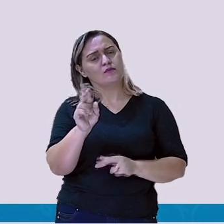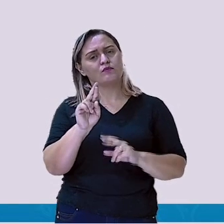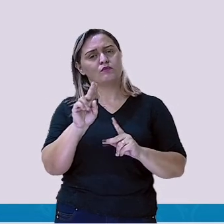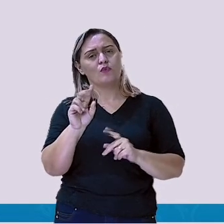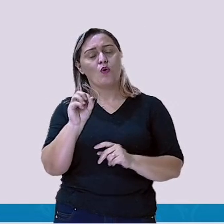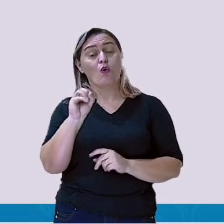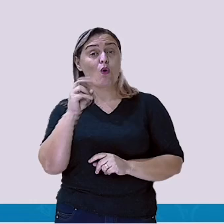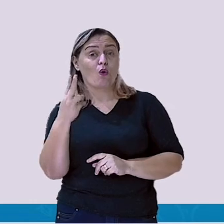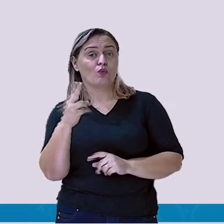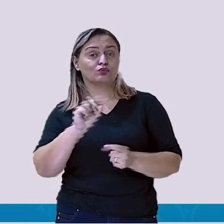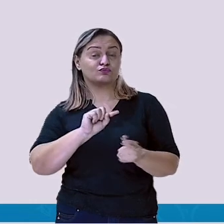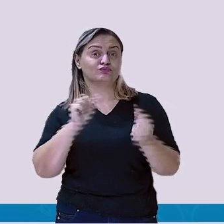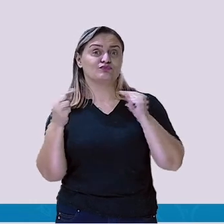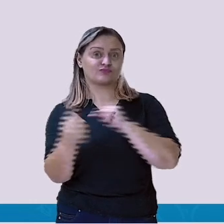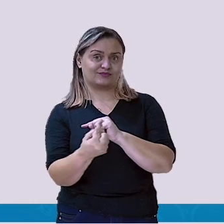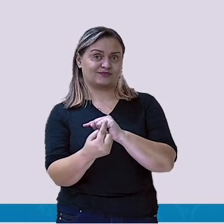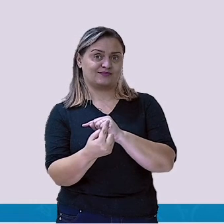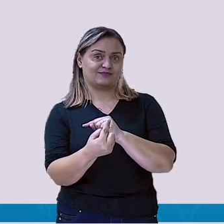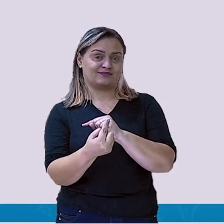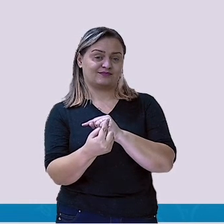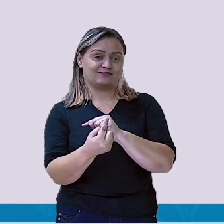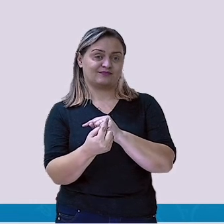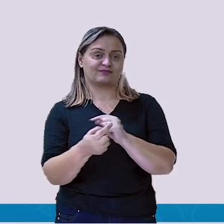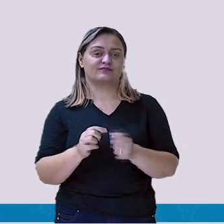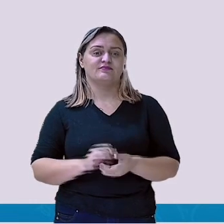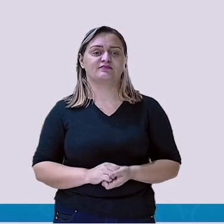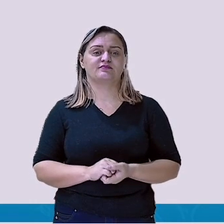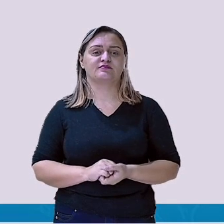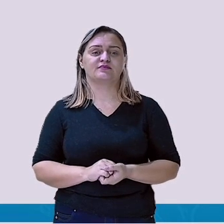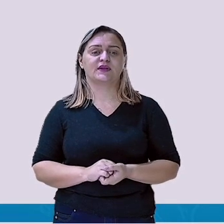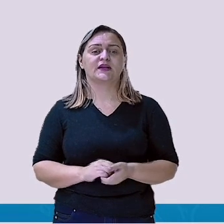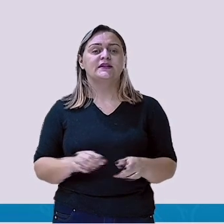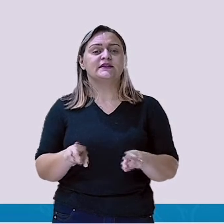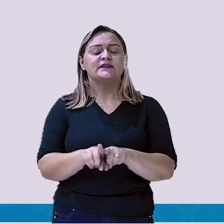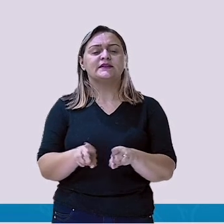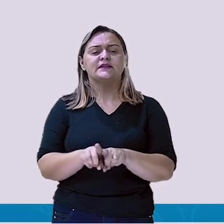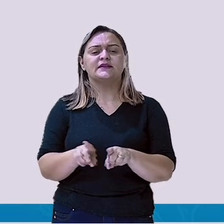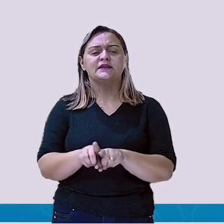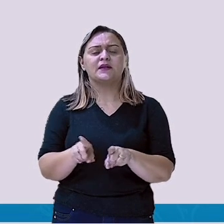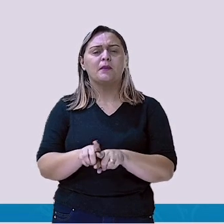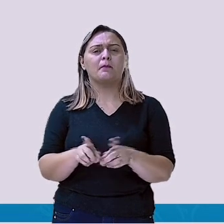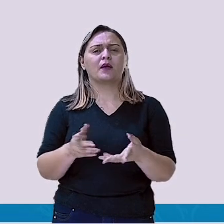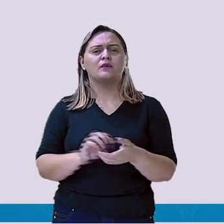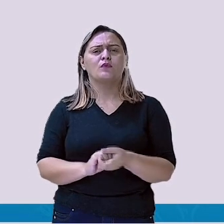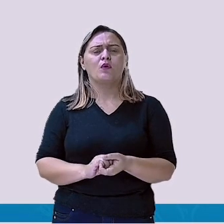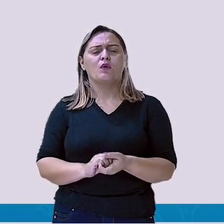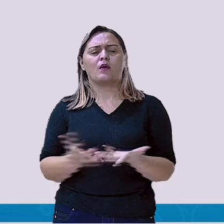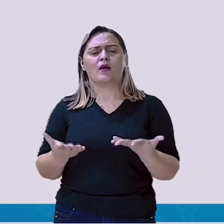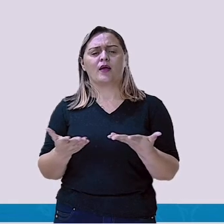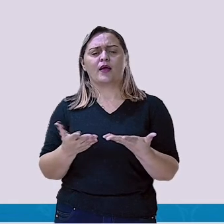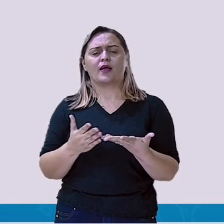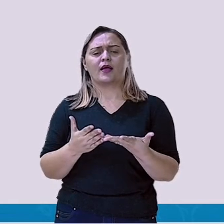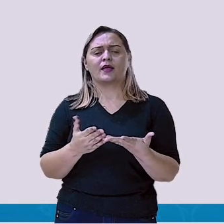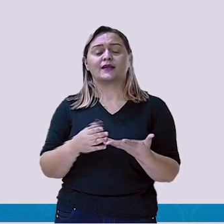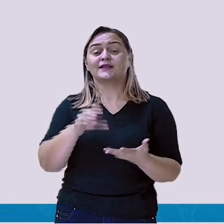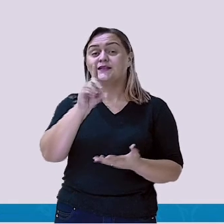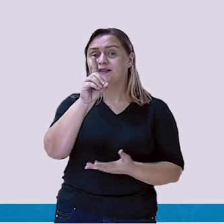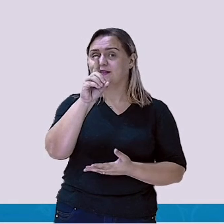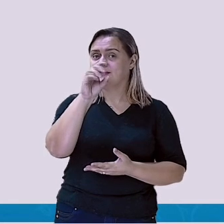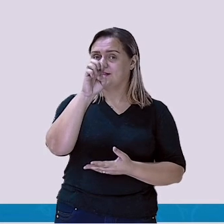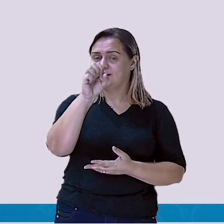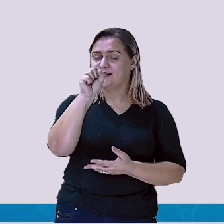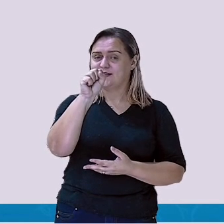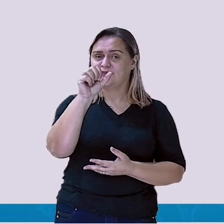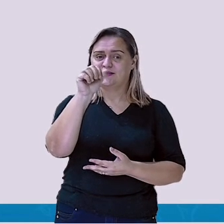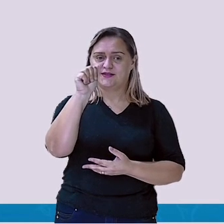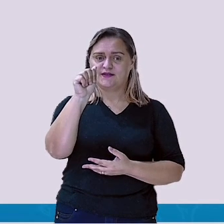ou sinônimos? Nós temos desagradável e agradável. Parecidas?